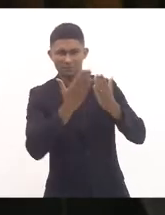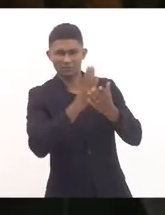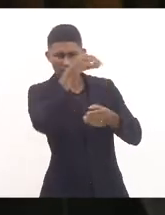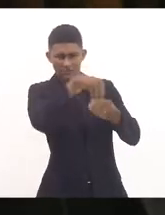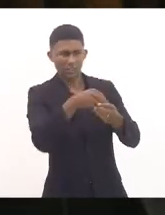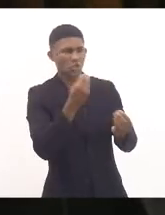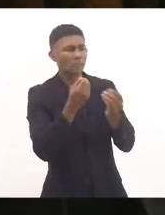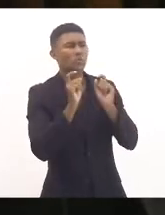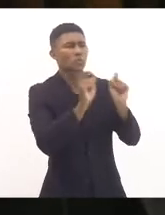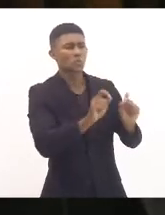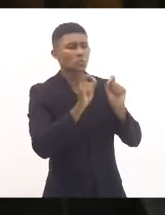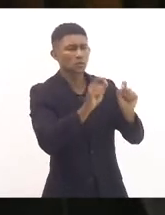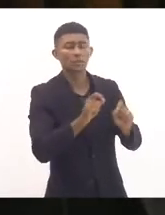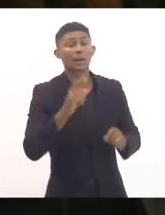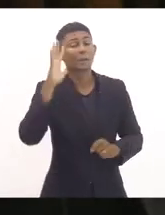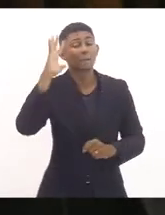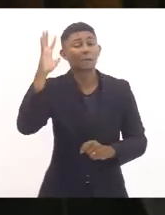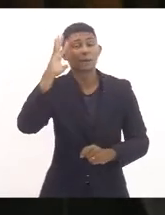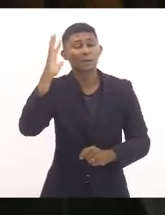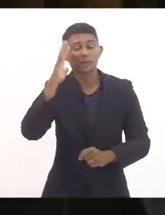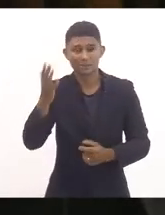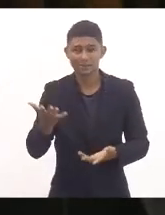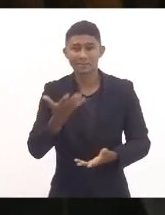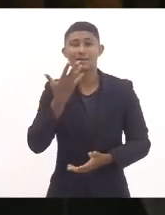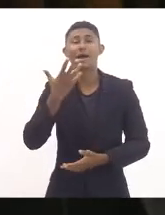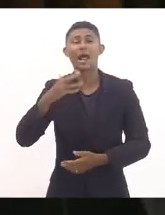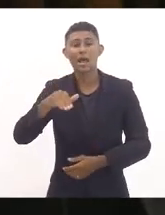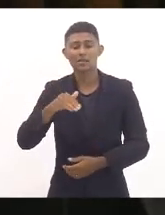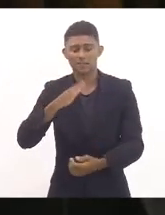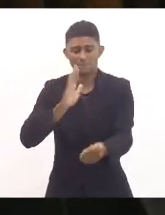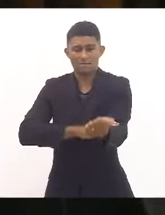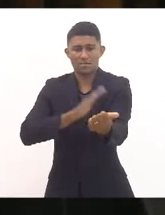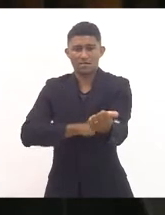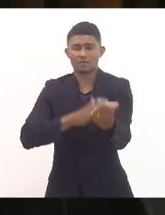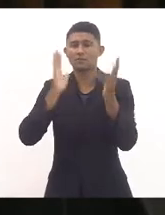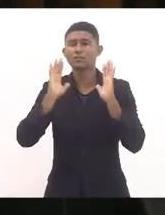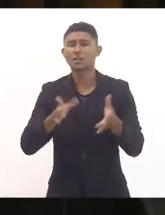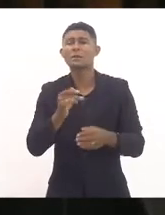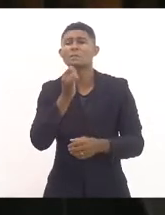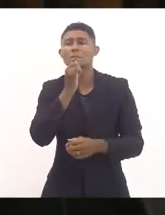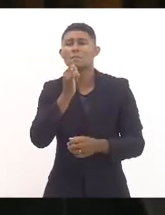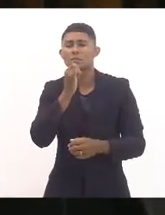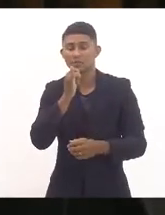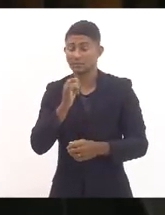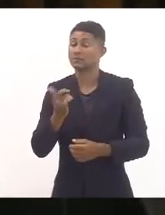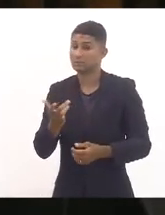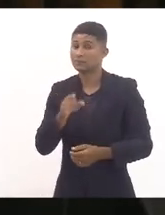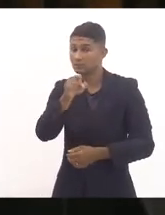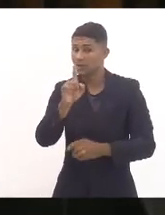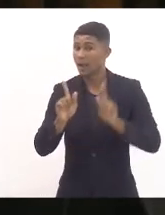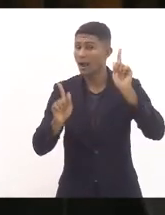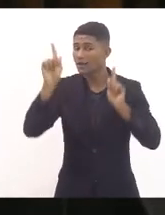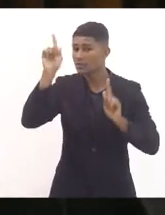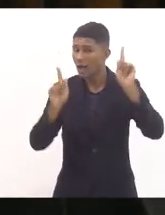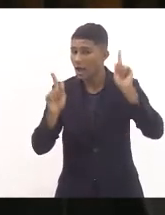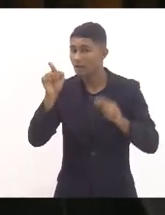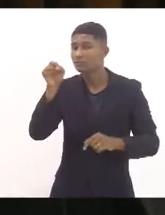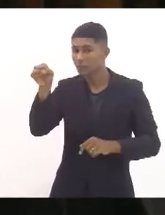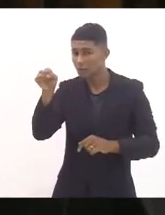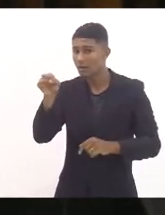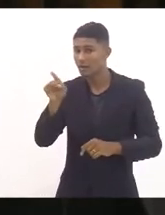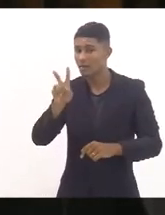naquelas crianças que estão viciadas. Aliás, aquele seu candidato que tira foto com traficante de drogas, que é seu candidato a